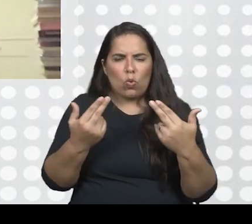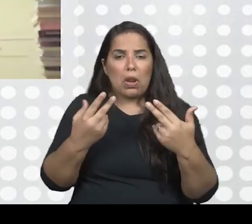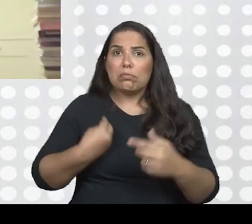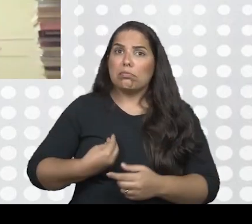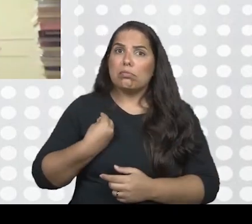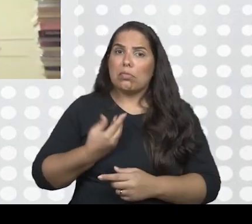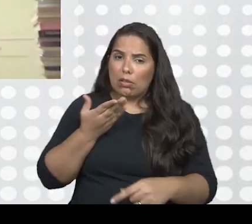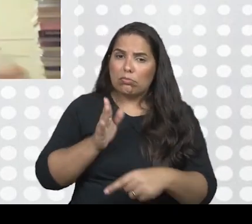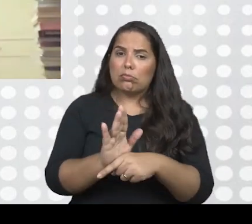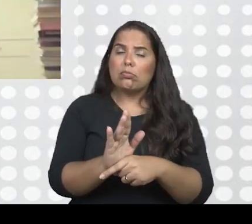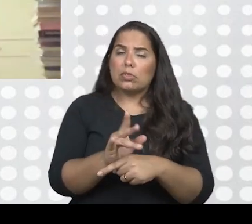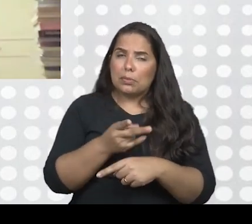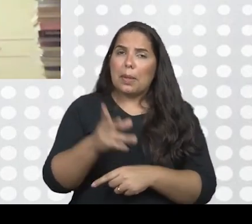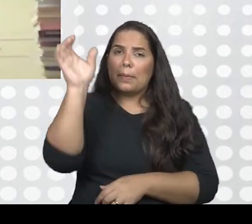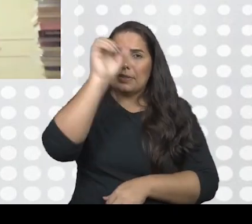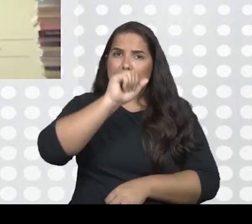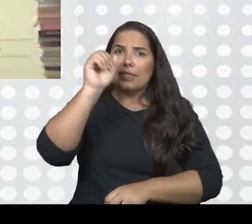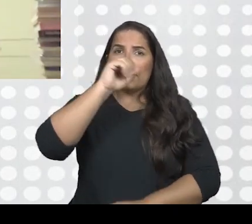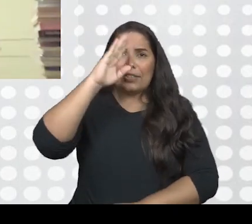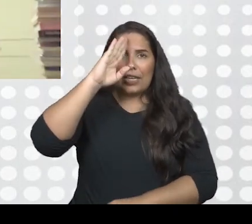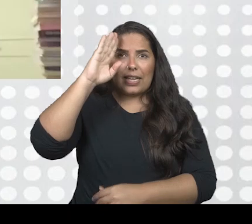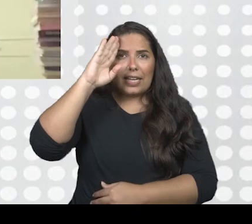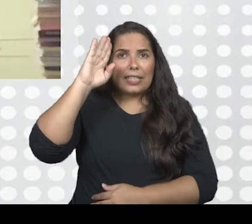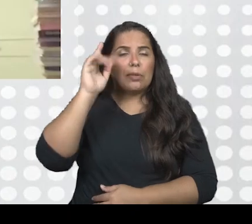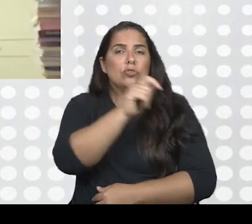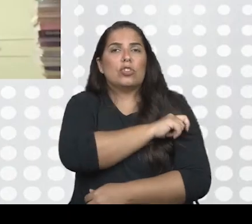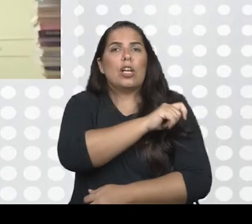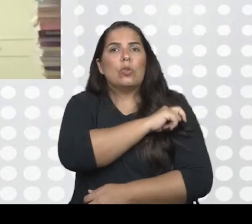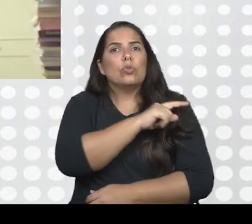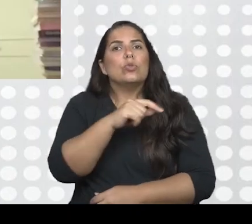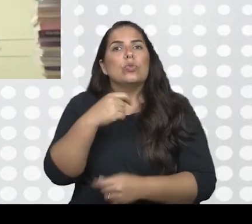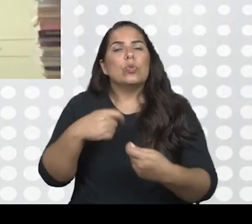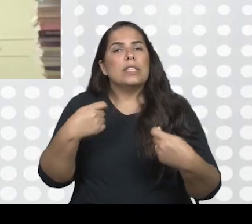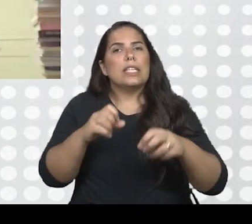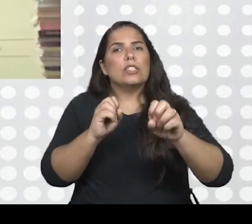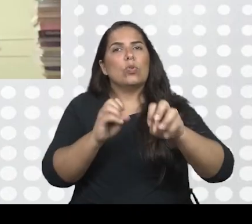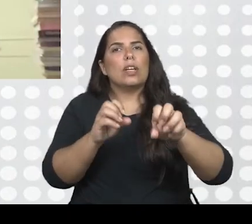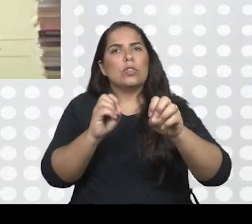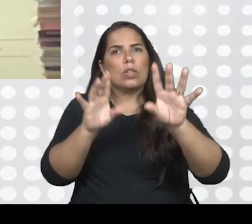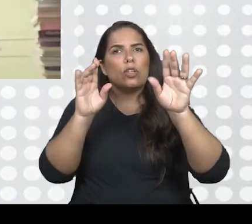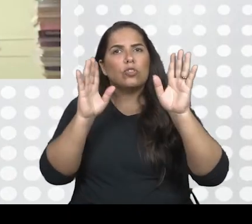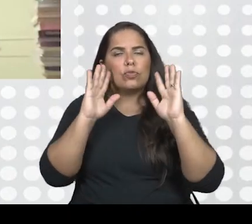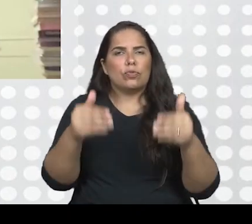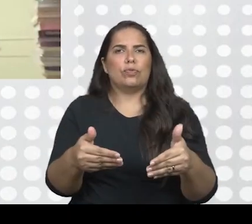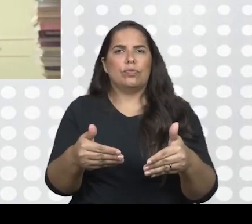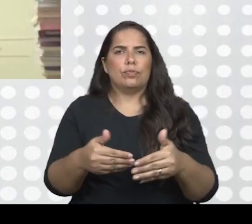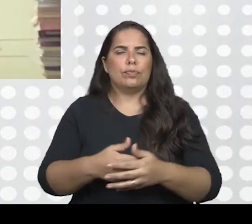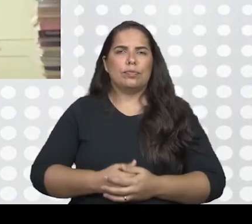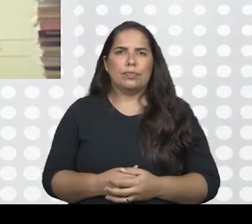contribuir efetivamente para a aprendizagem acadêmica de estudantes com necessidades educacionais